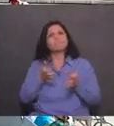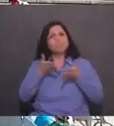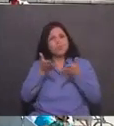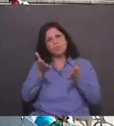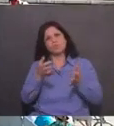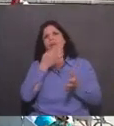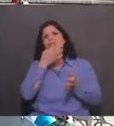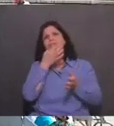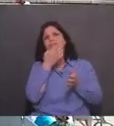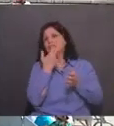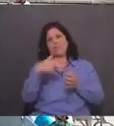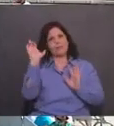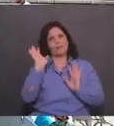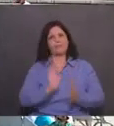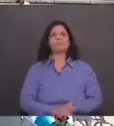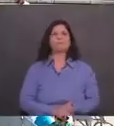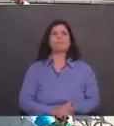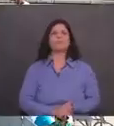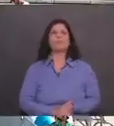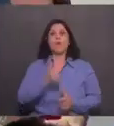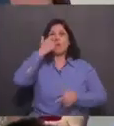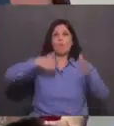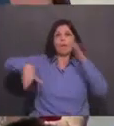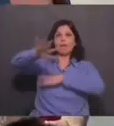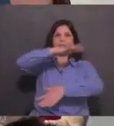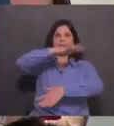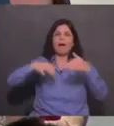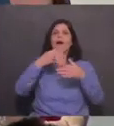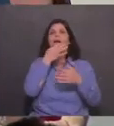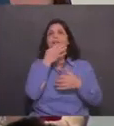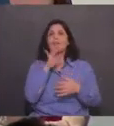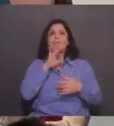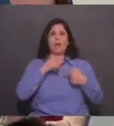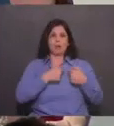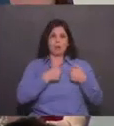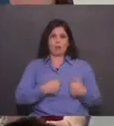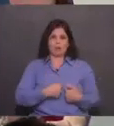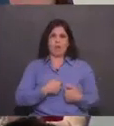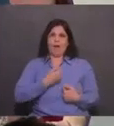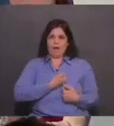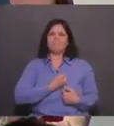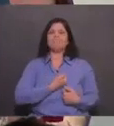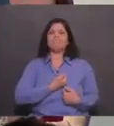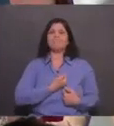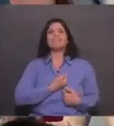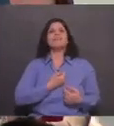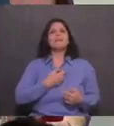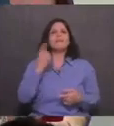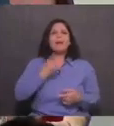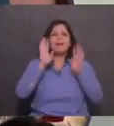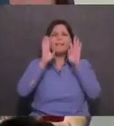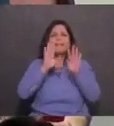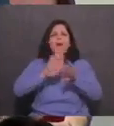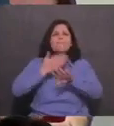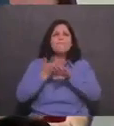fim. Uma humanidade com coração de mãe está especialmente atenta aos mais débeis